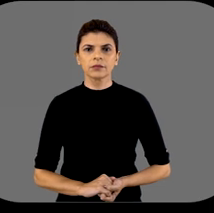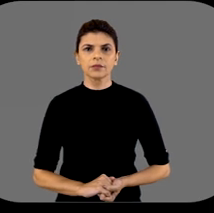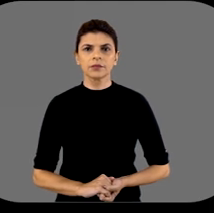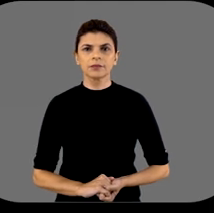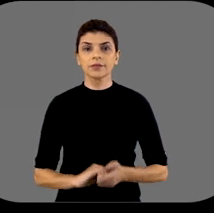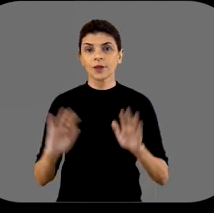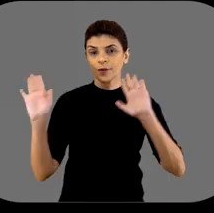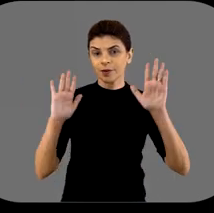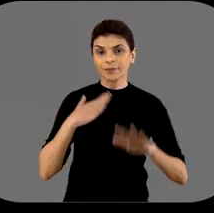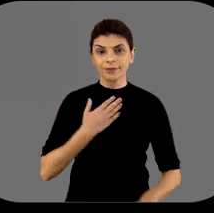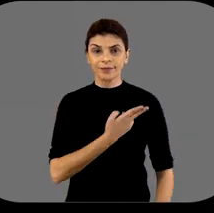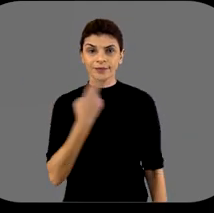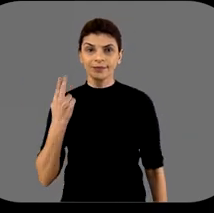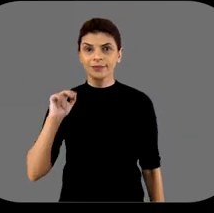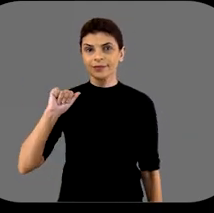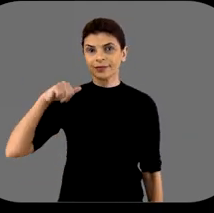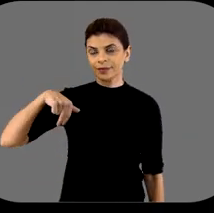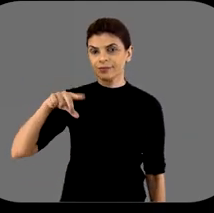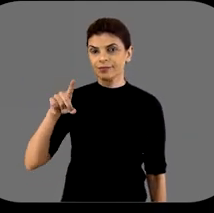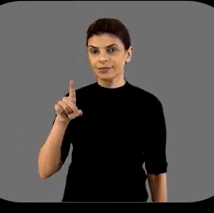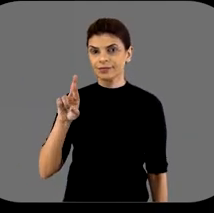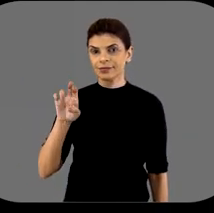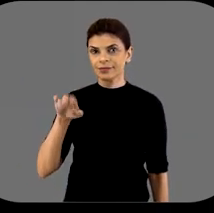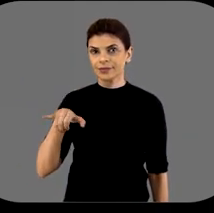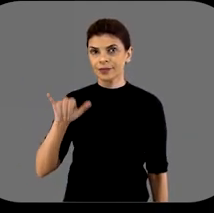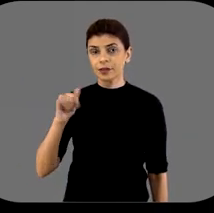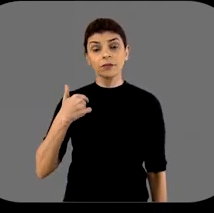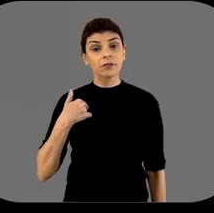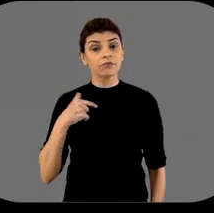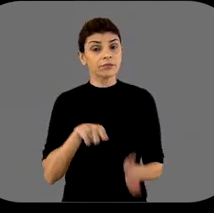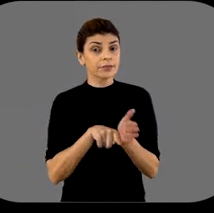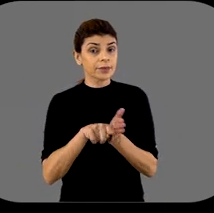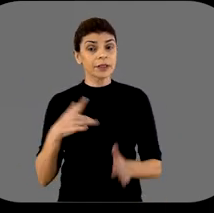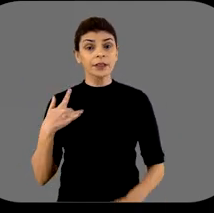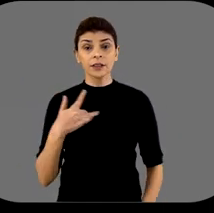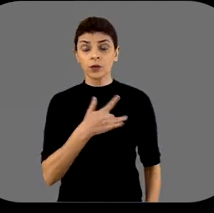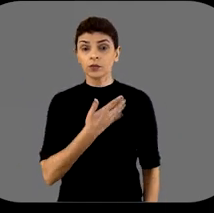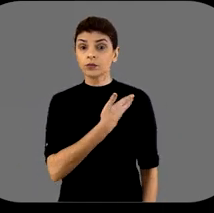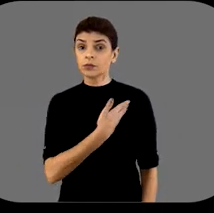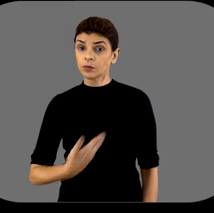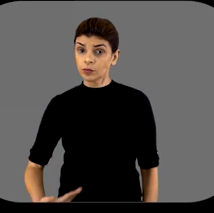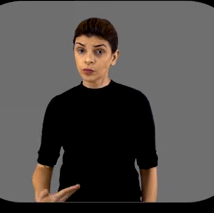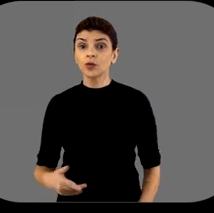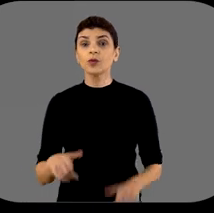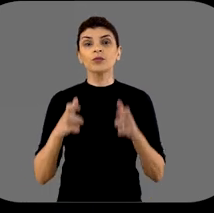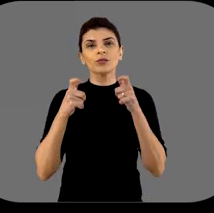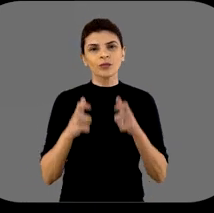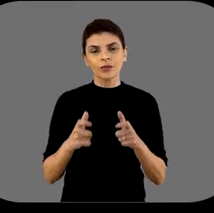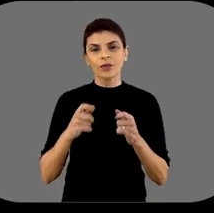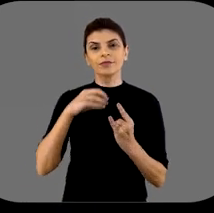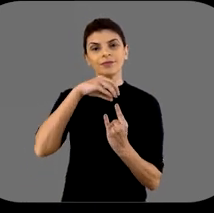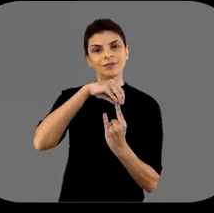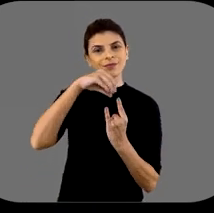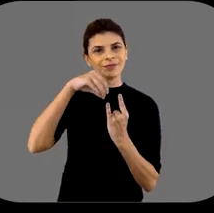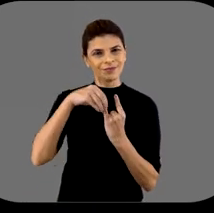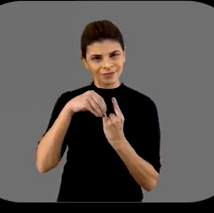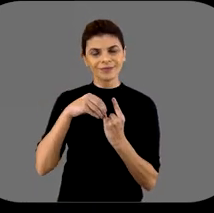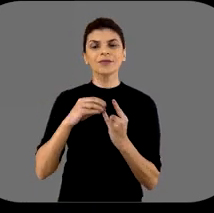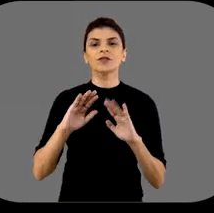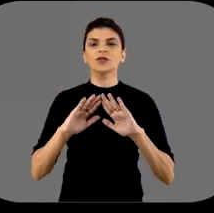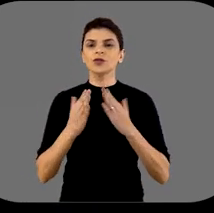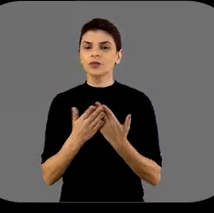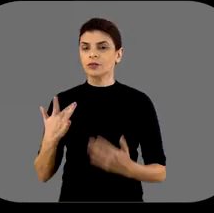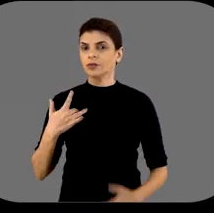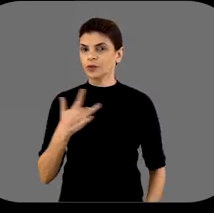Olá a todos, meu nome é Andrei Cardoso, eu sou pesquisador em saúde pública da Escola Nacional de Saúde Pública Sérgio Aroca, da Fundação Oswaldo